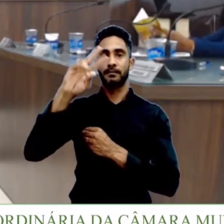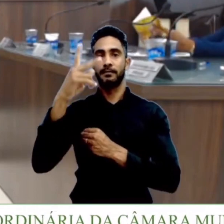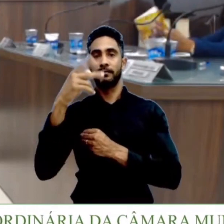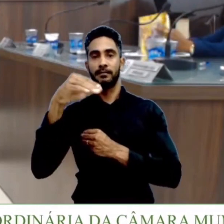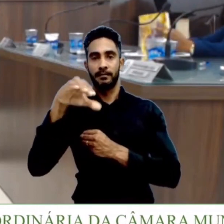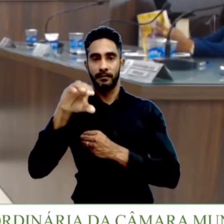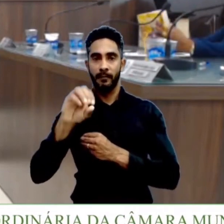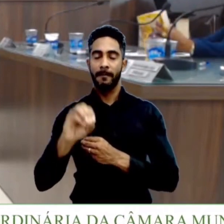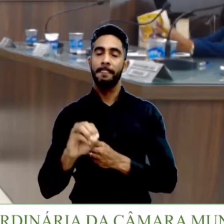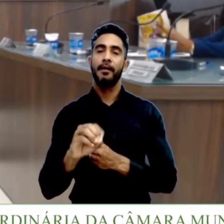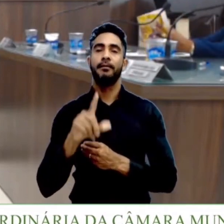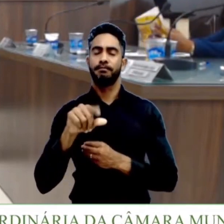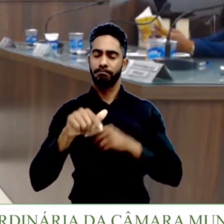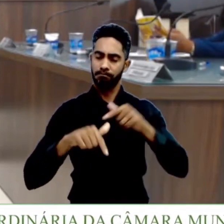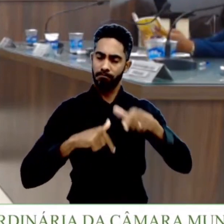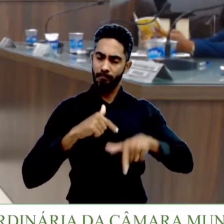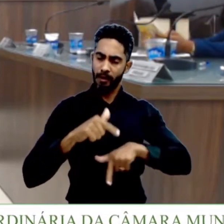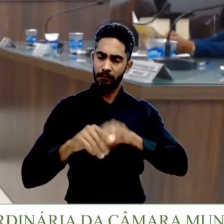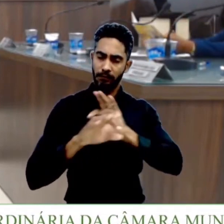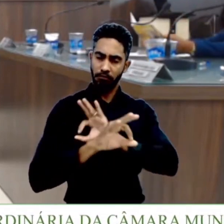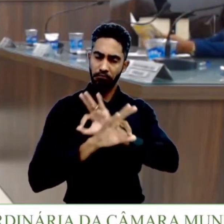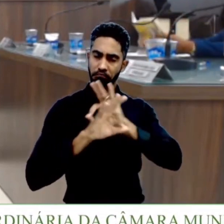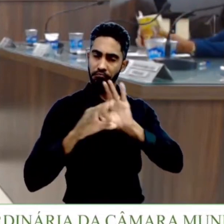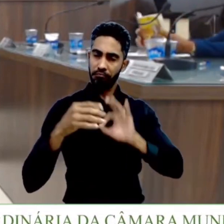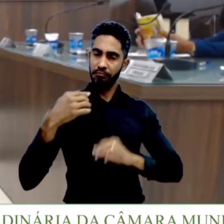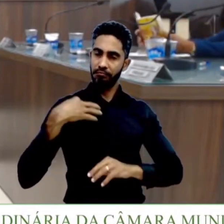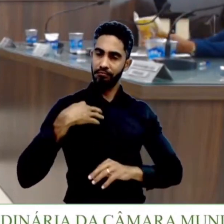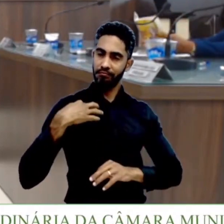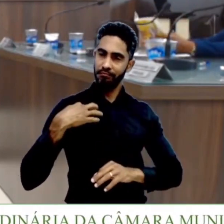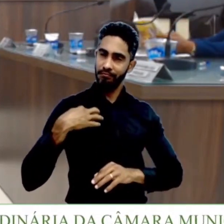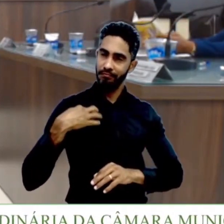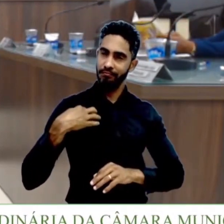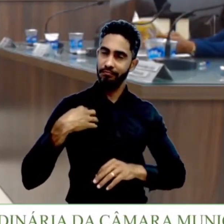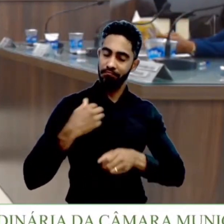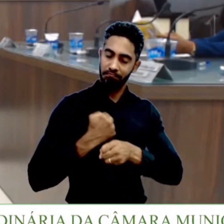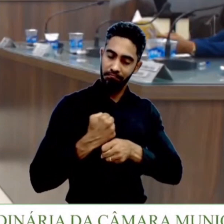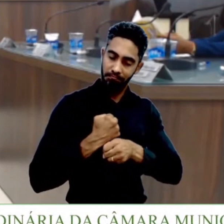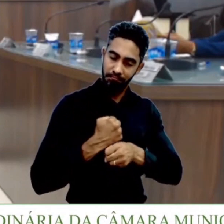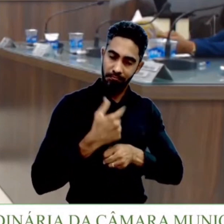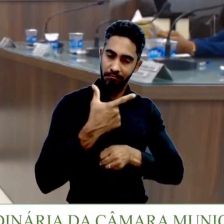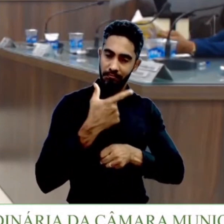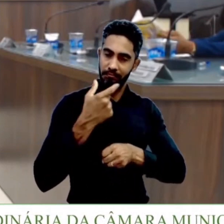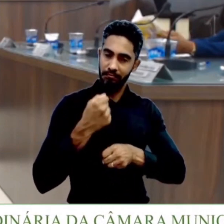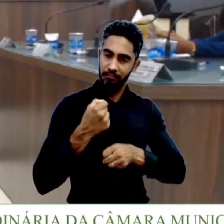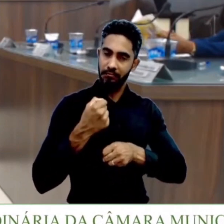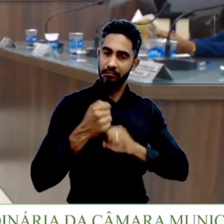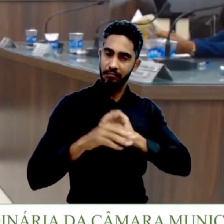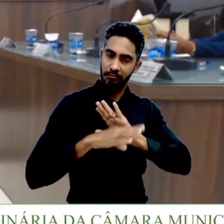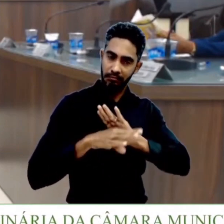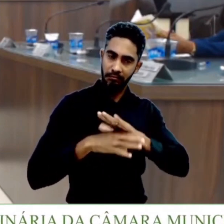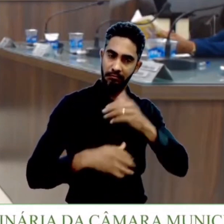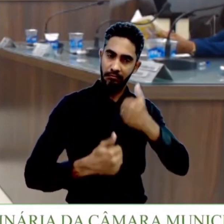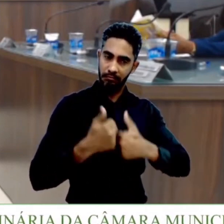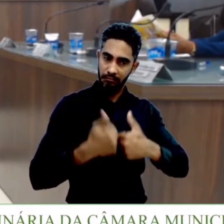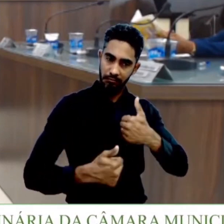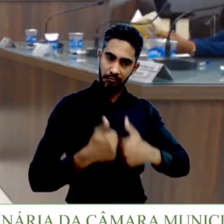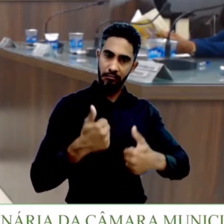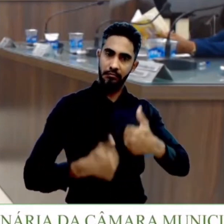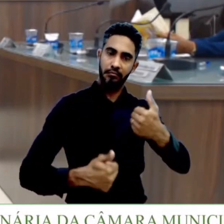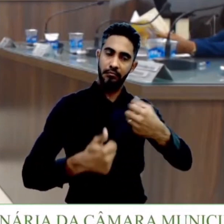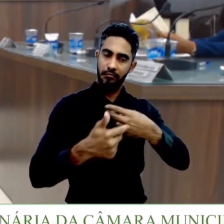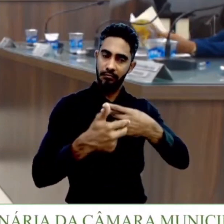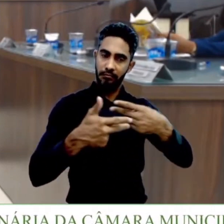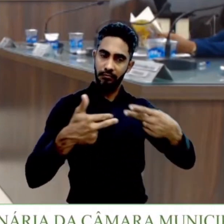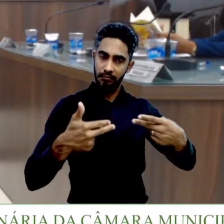Novo, pelo excepcional trabalho voluntário desenvolvido por mais de 20 anos em prol do esporte amador, categoria futebol